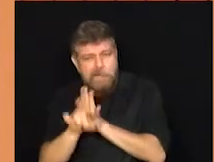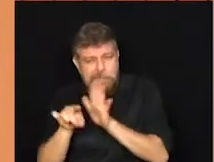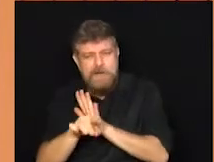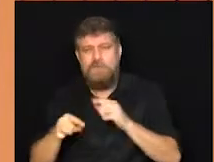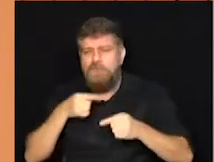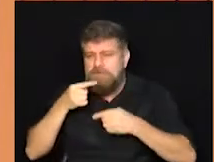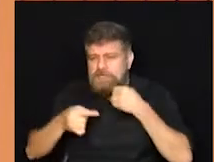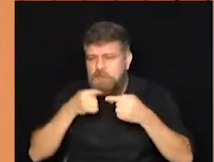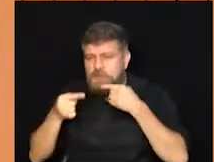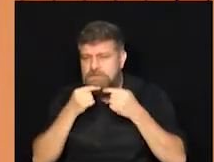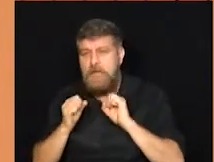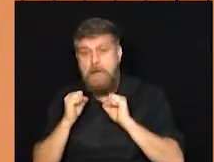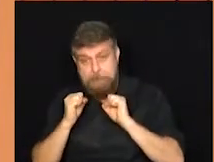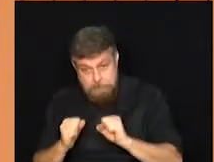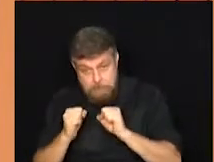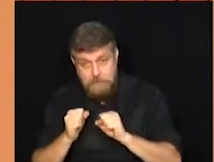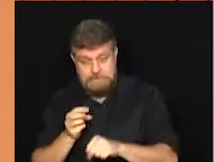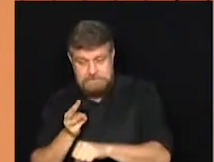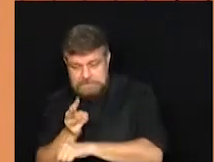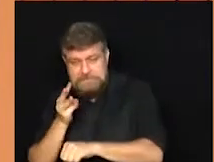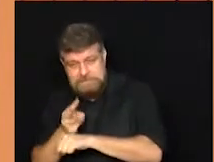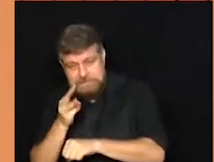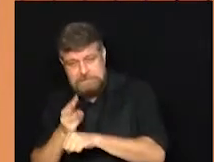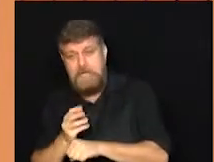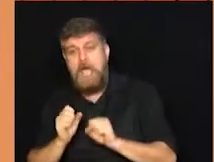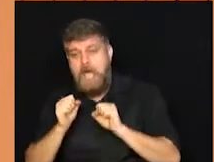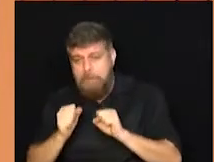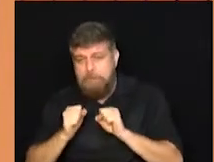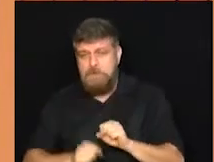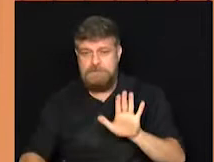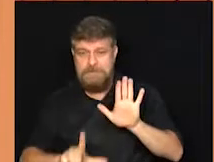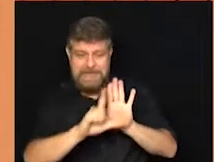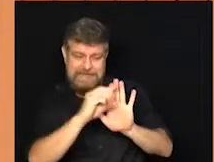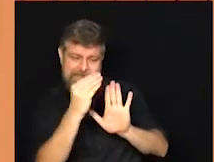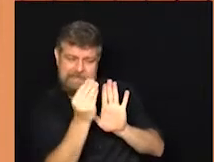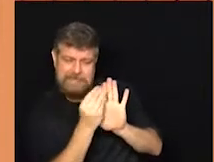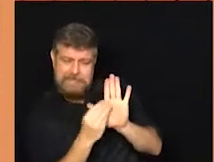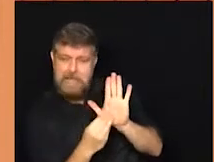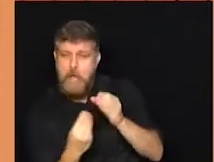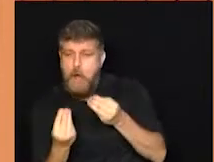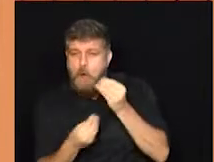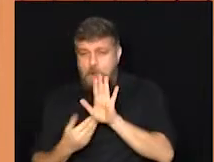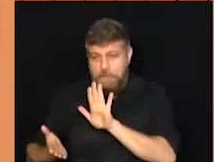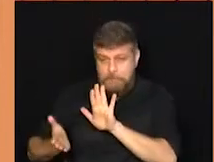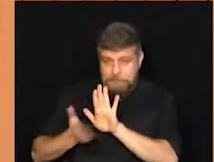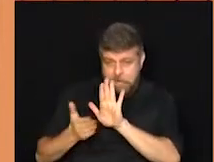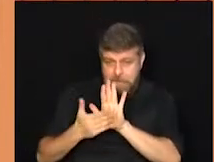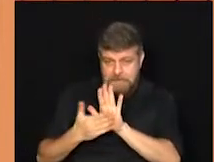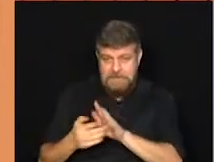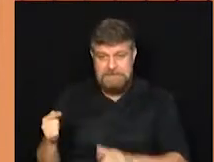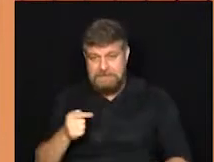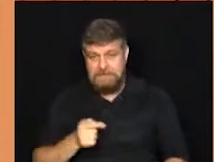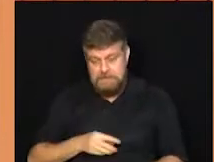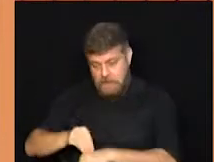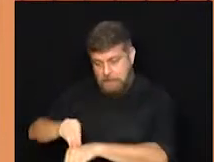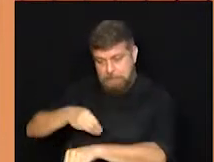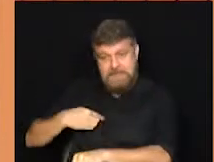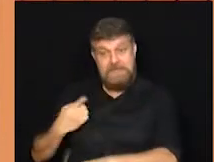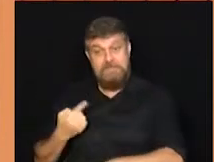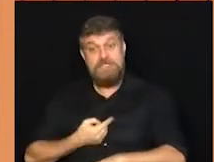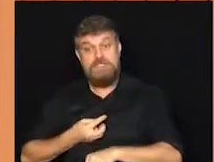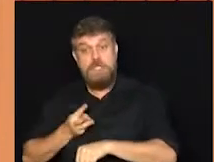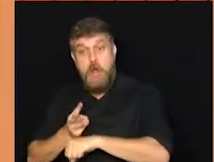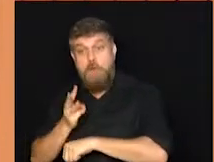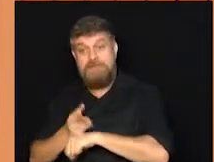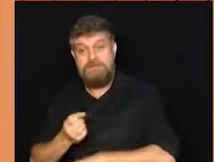1997-829-3776. Então, para todos aqueles que têm sugestões de alteração, como que a gente pode propor, mande para a gente pelo WhatsApp,